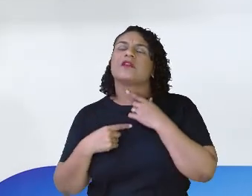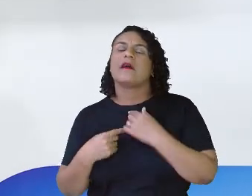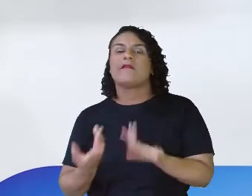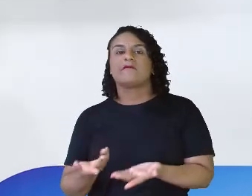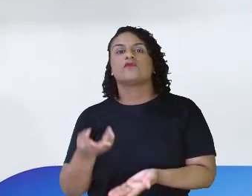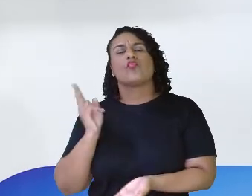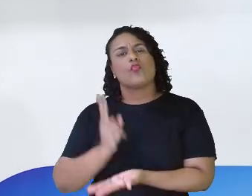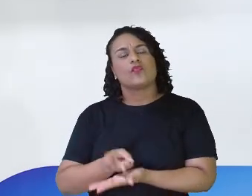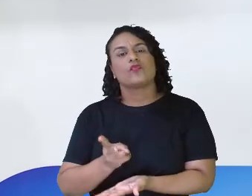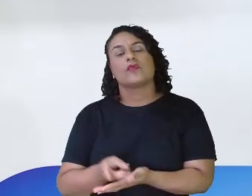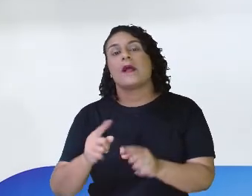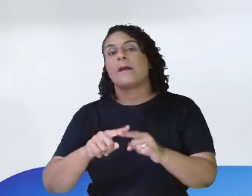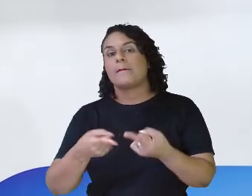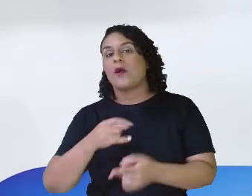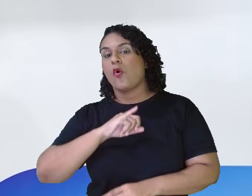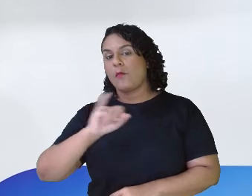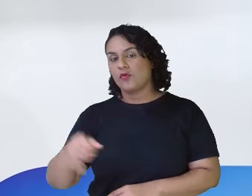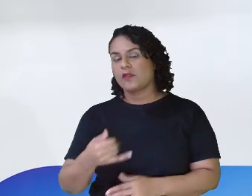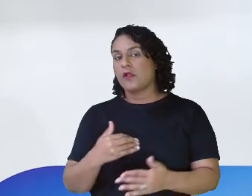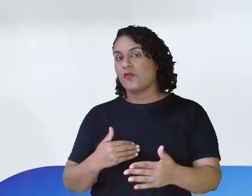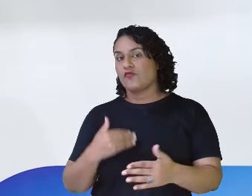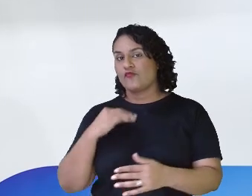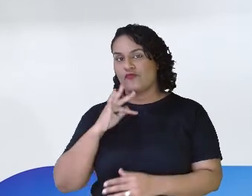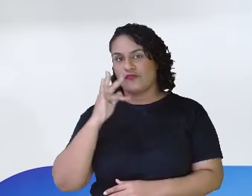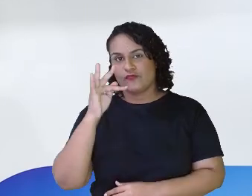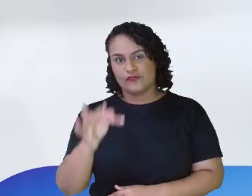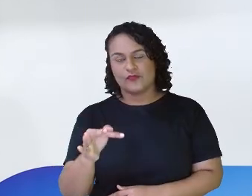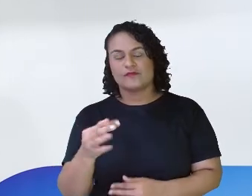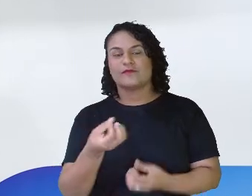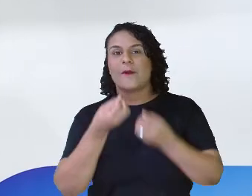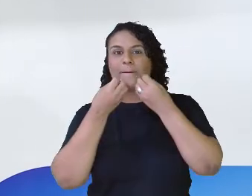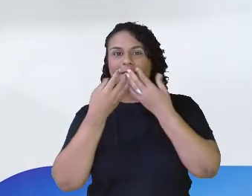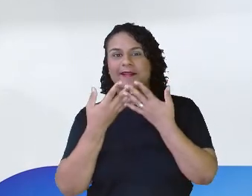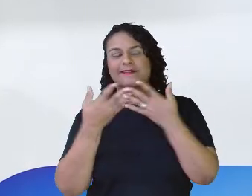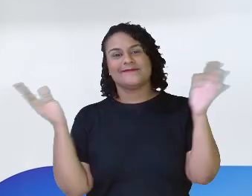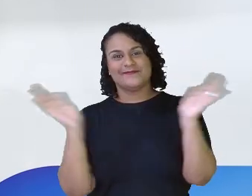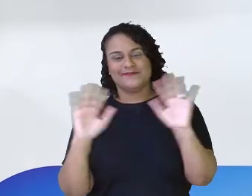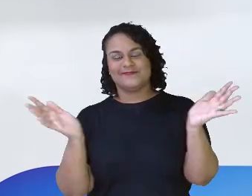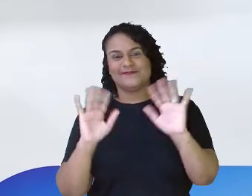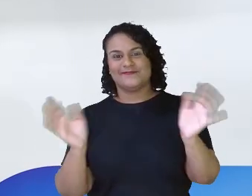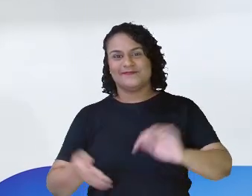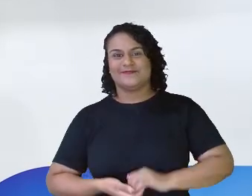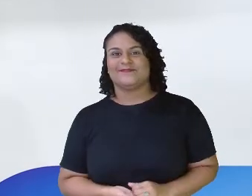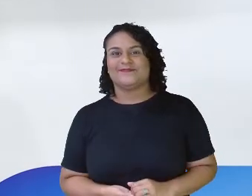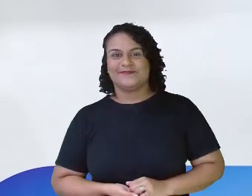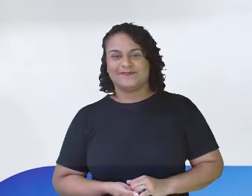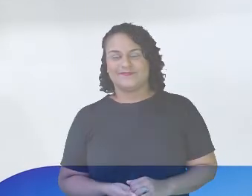teremos várias oportunidades. Fiquem bem, fiquem em paz. Tchau, tchau.